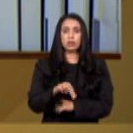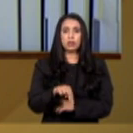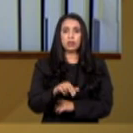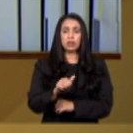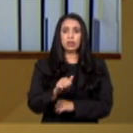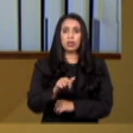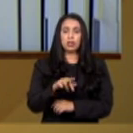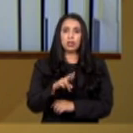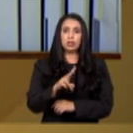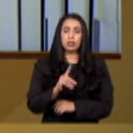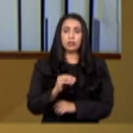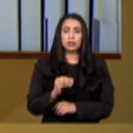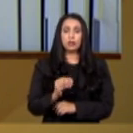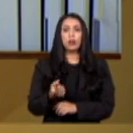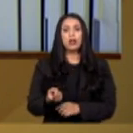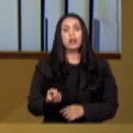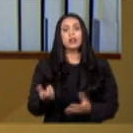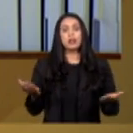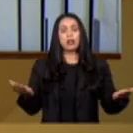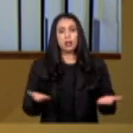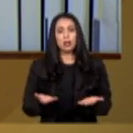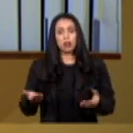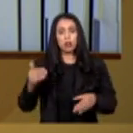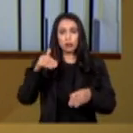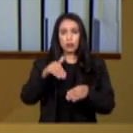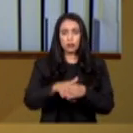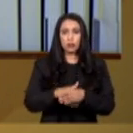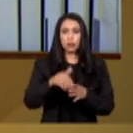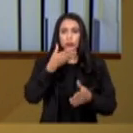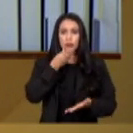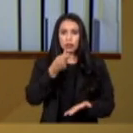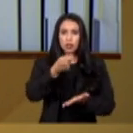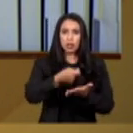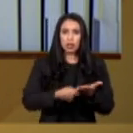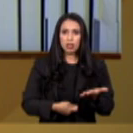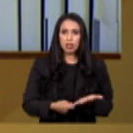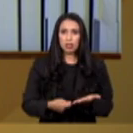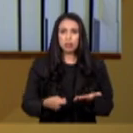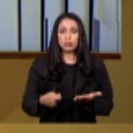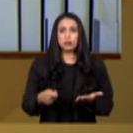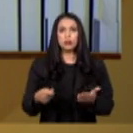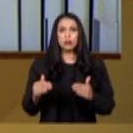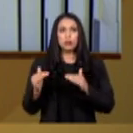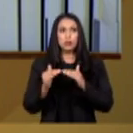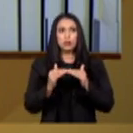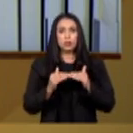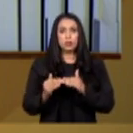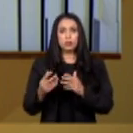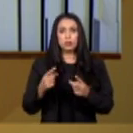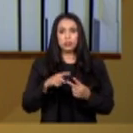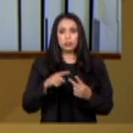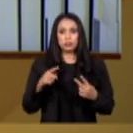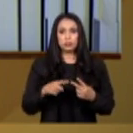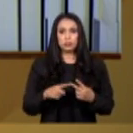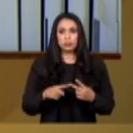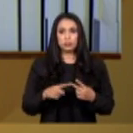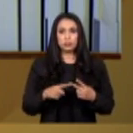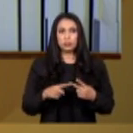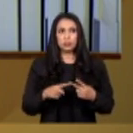e devolvo a palavra ao relator para o seu voto que atingir será comum nos dois feitos